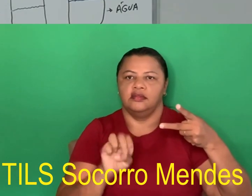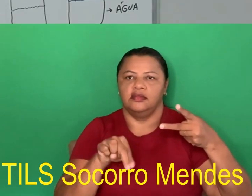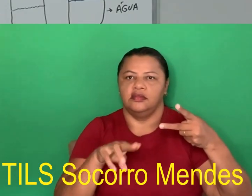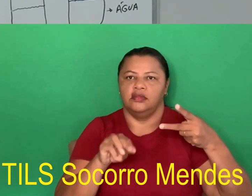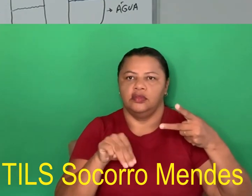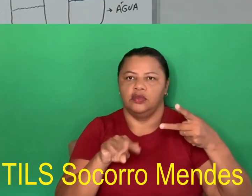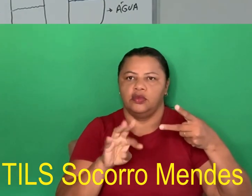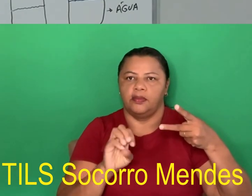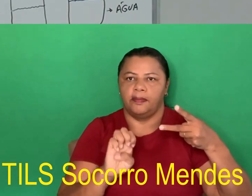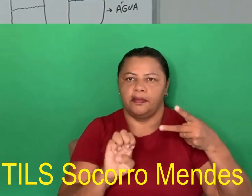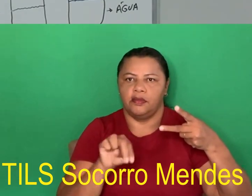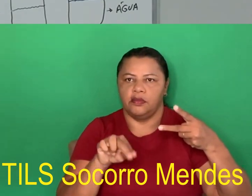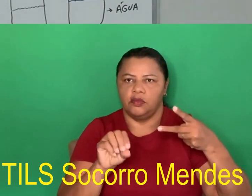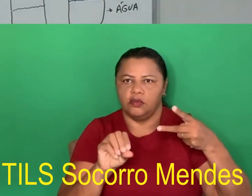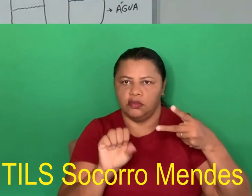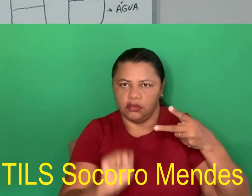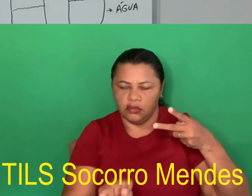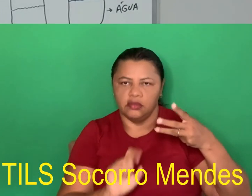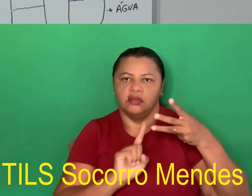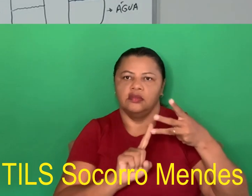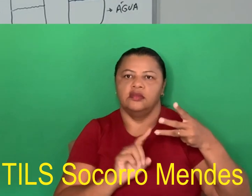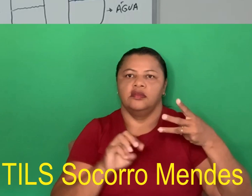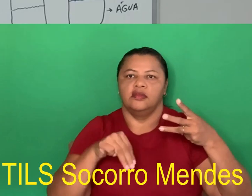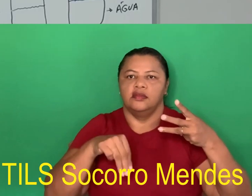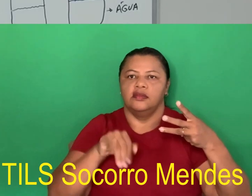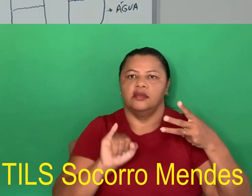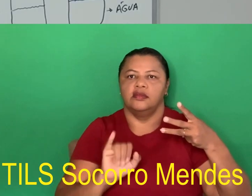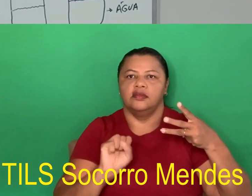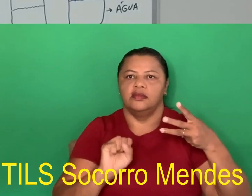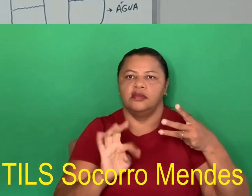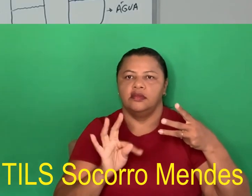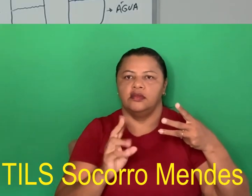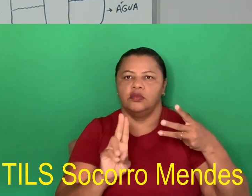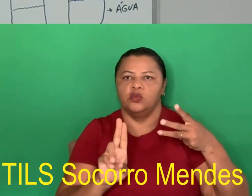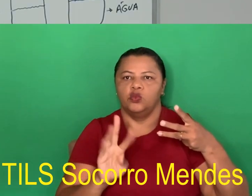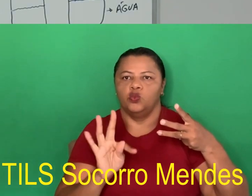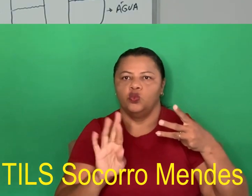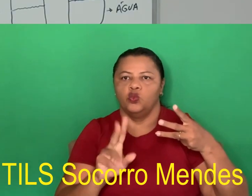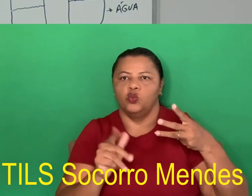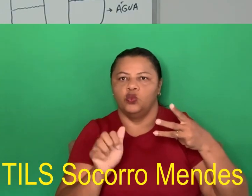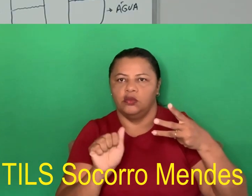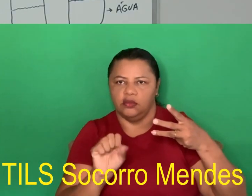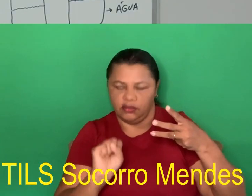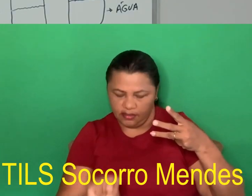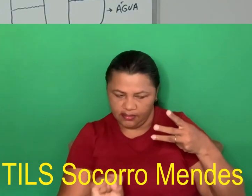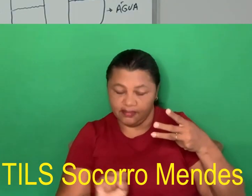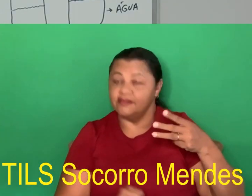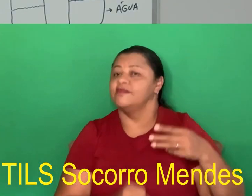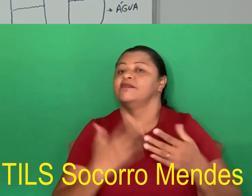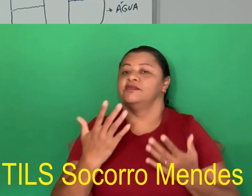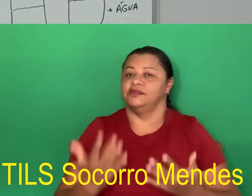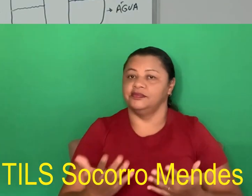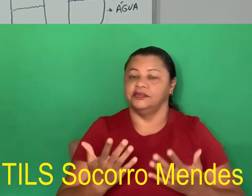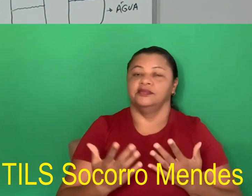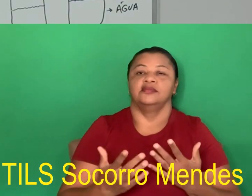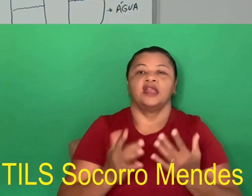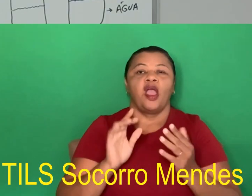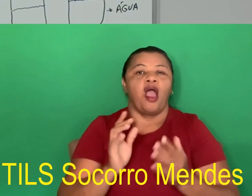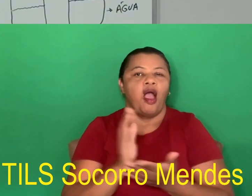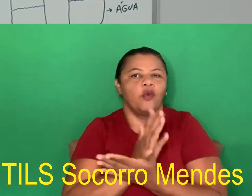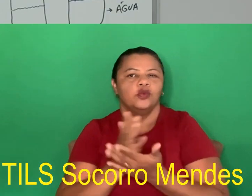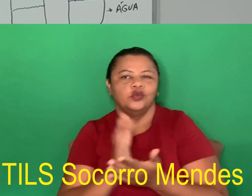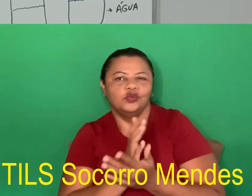Essa parte inicial da química ela é bem importante porque muitos termos, expressões que são